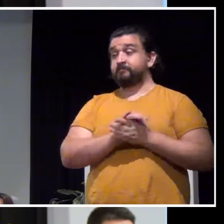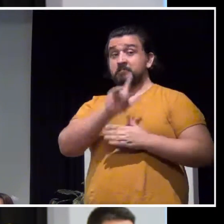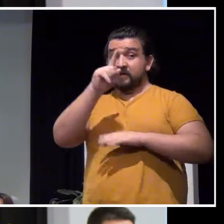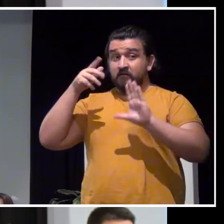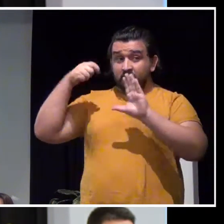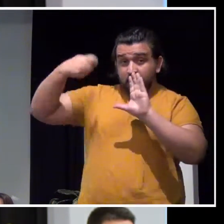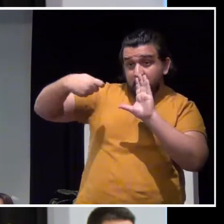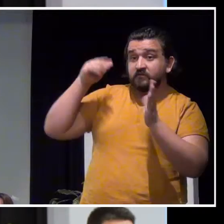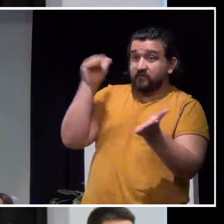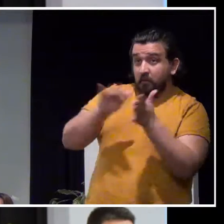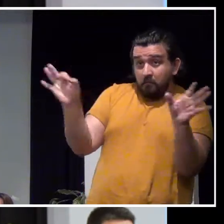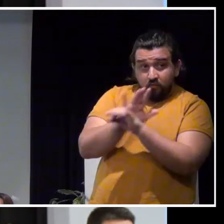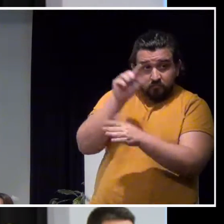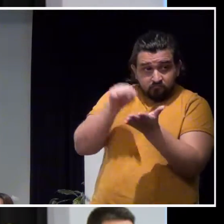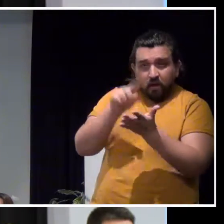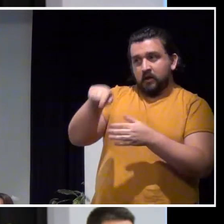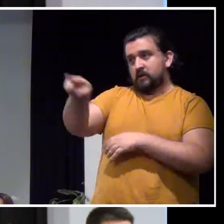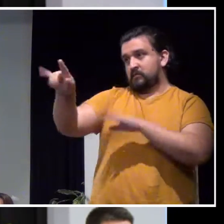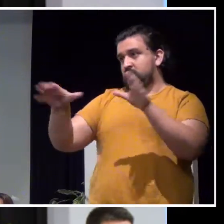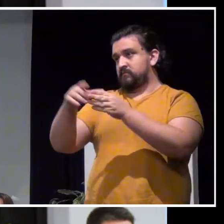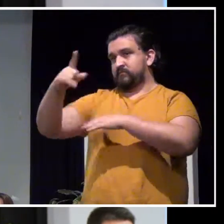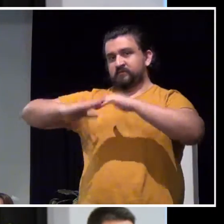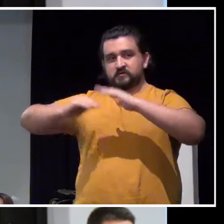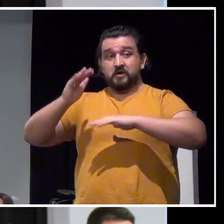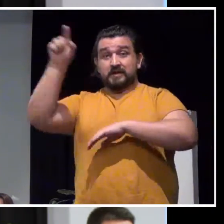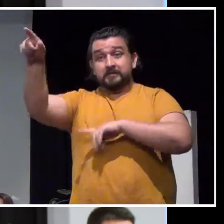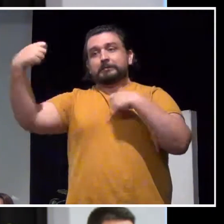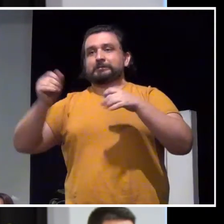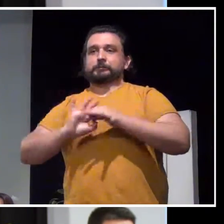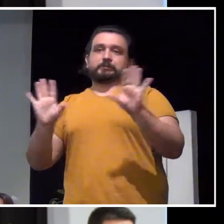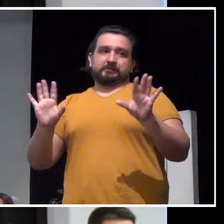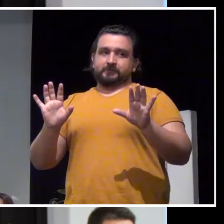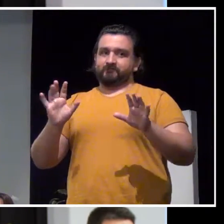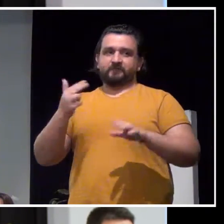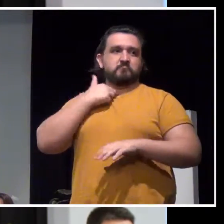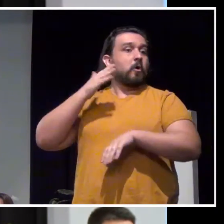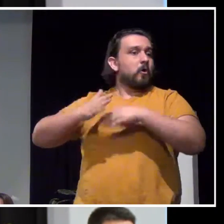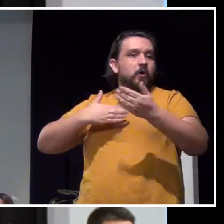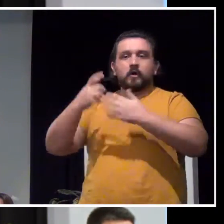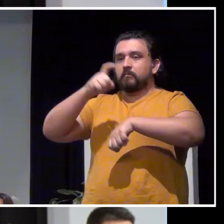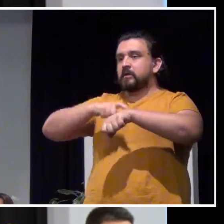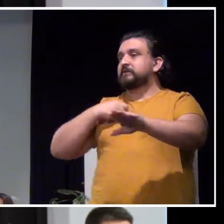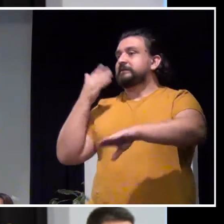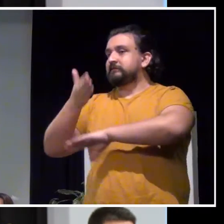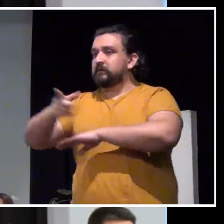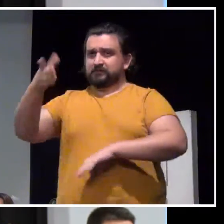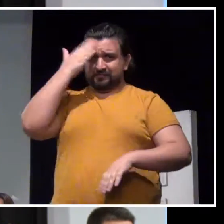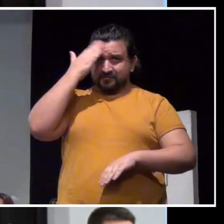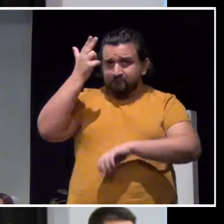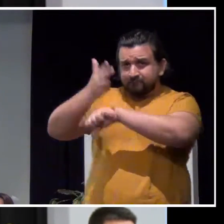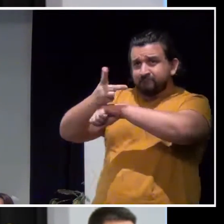filmagem final é com a equipe. Para isso, a gente depende de autorização para usar esses espaços, porque são equipamentos